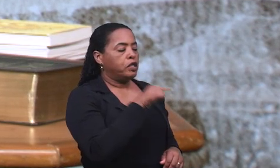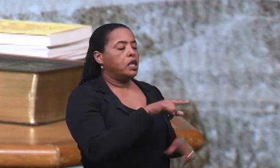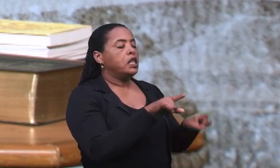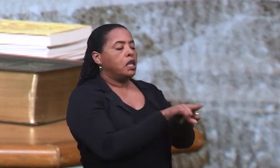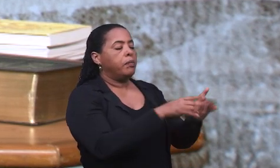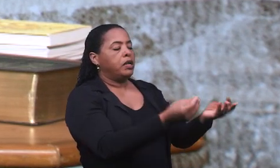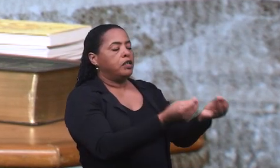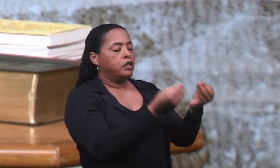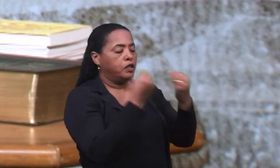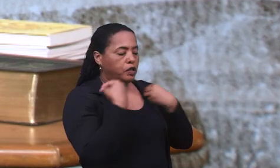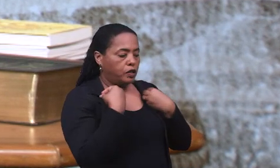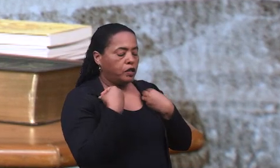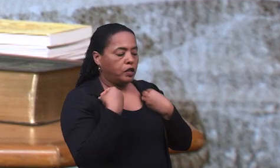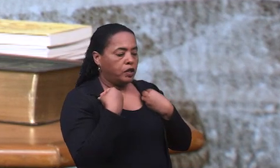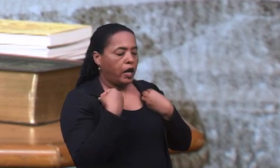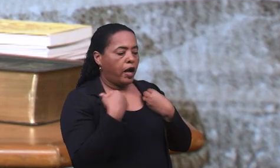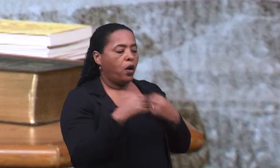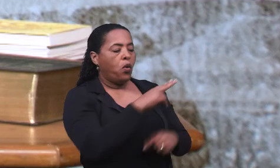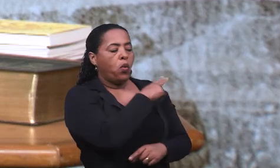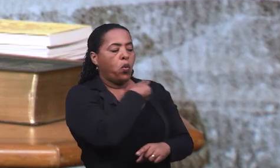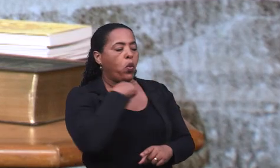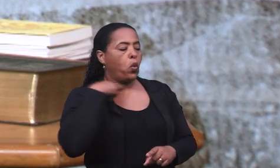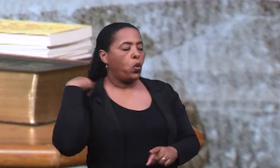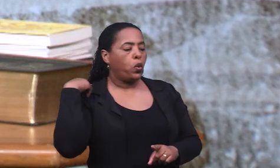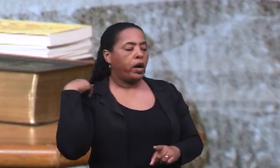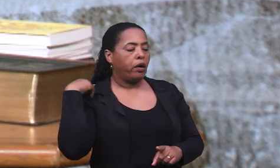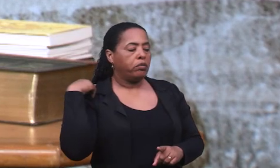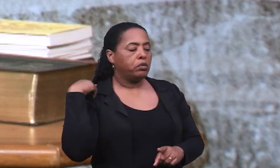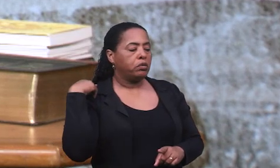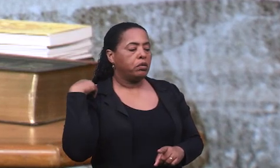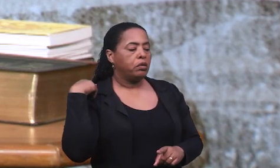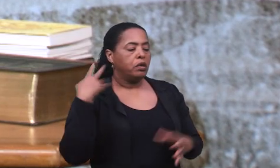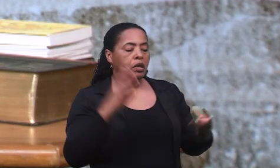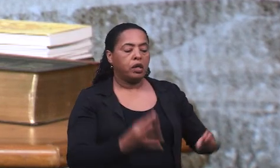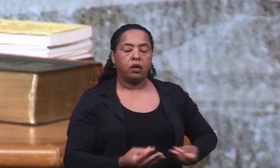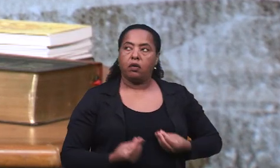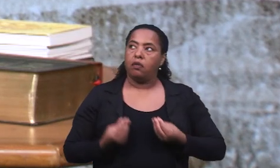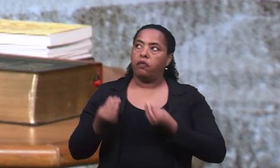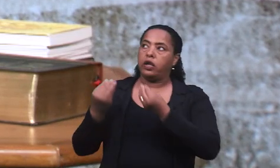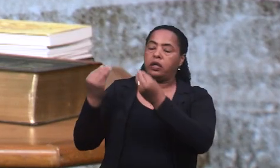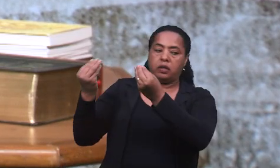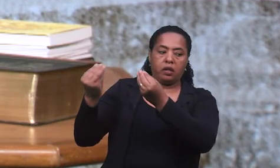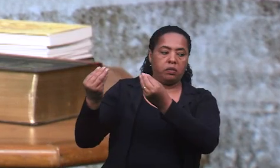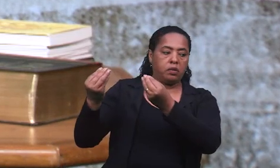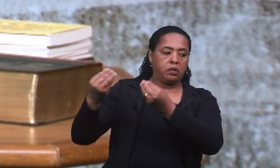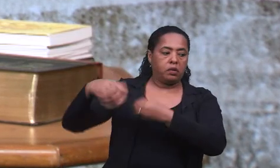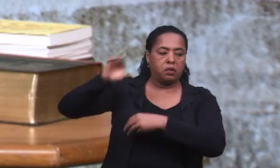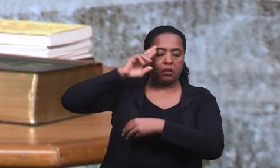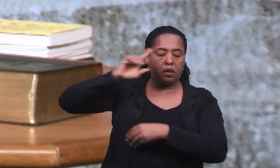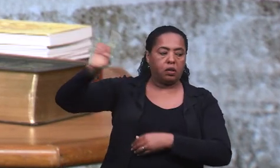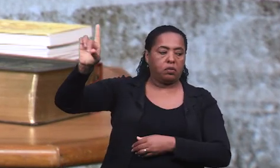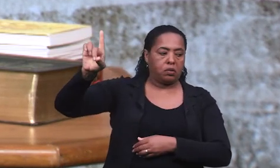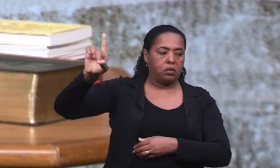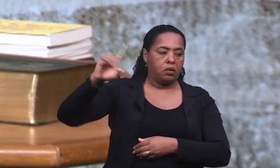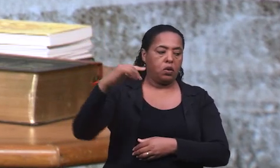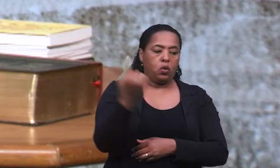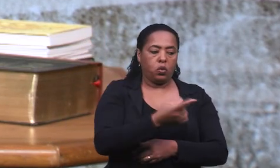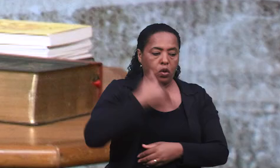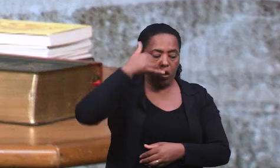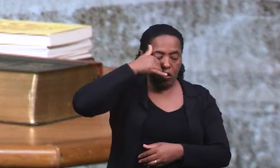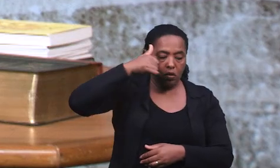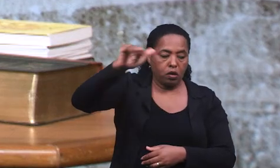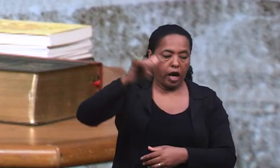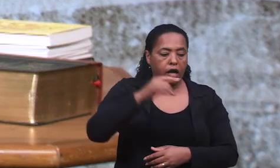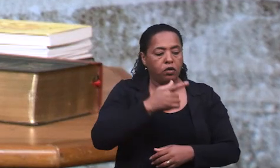mãos sacrifícios e holocaustos que ofereçamos ao Senhor nosso Deus. E também o nosso gado